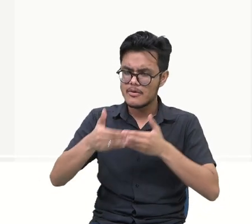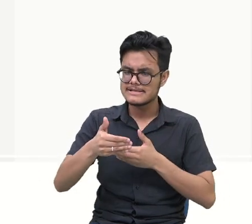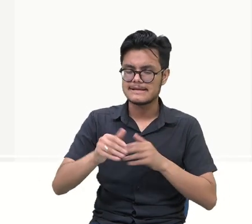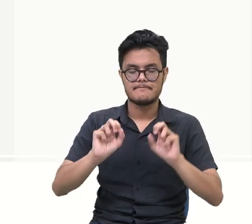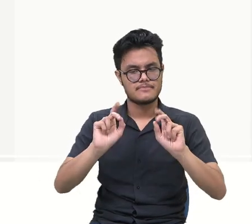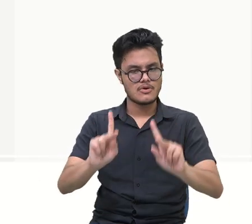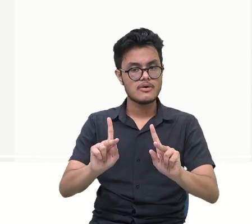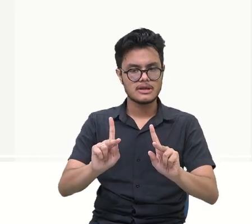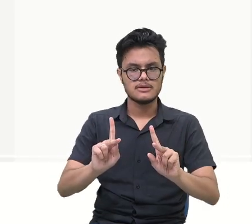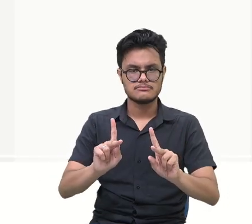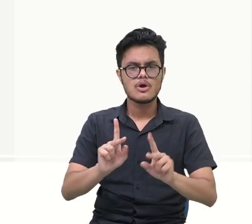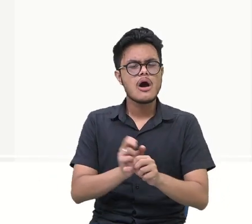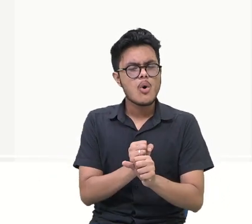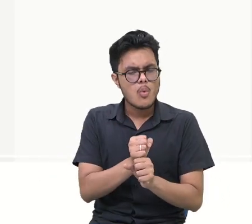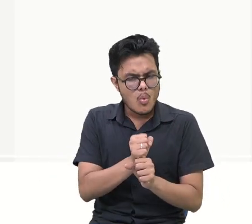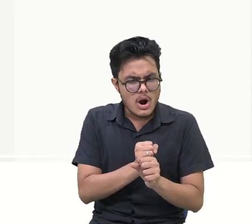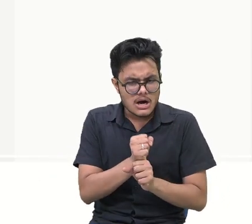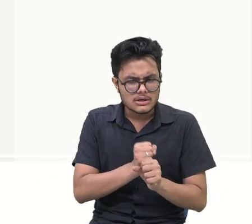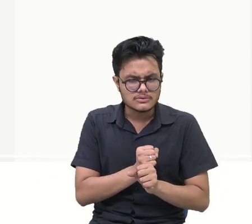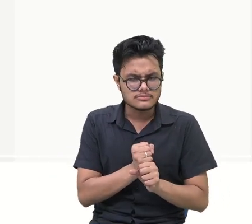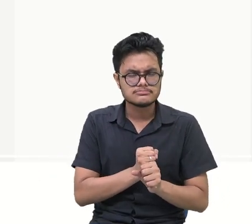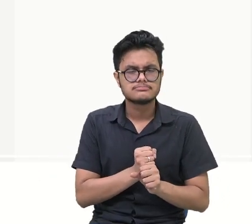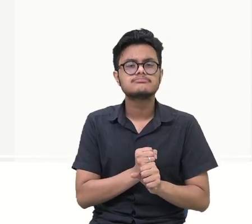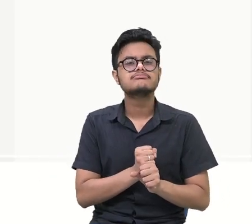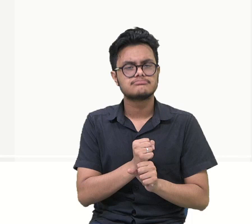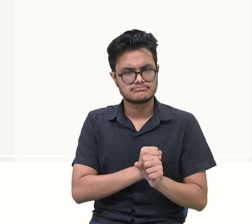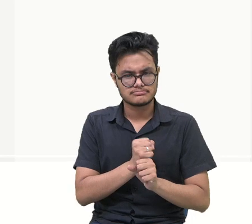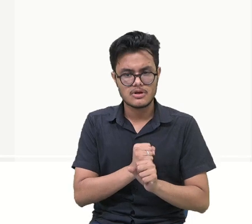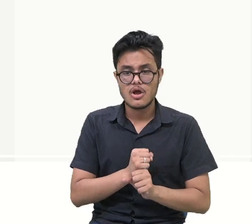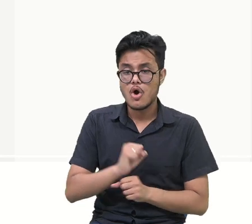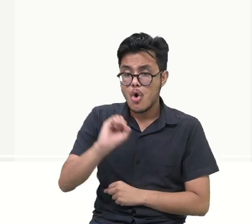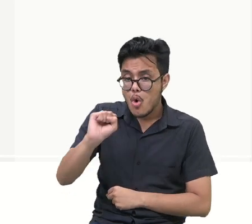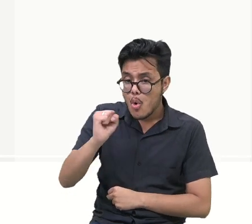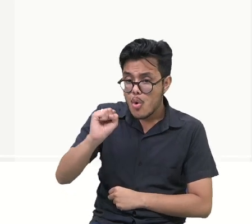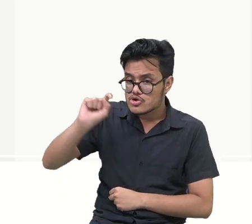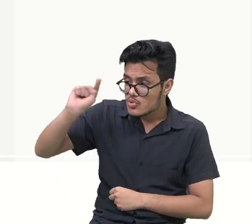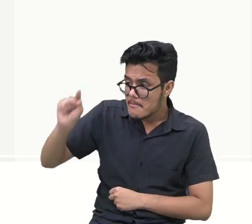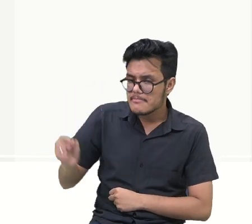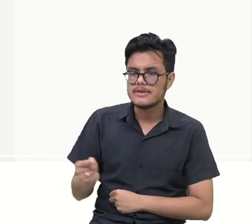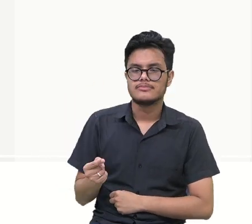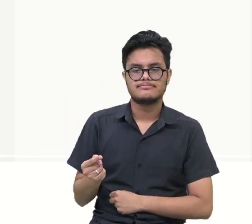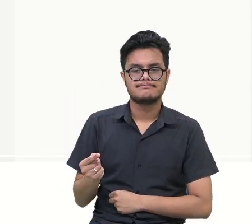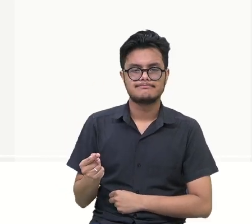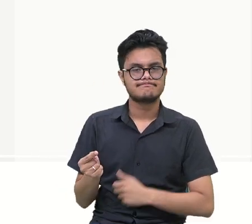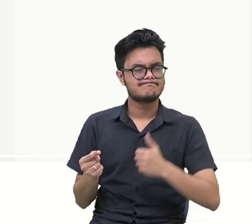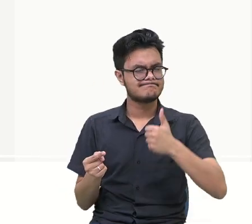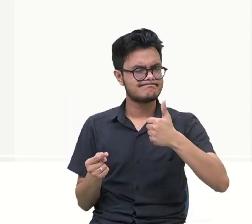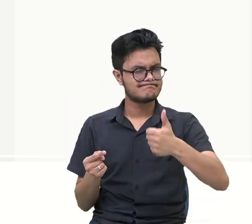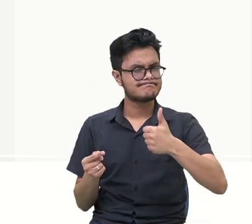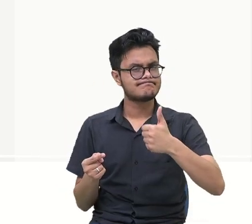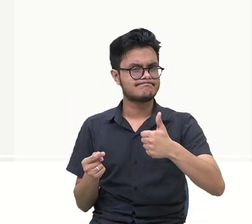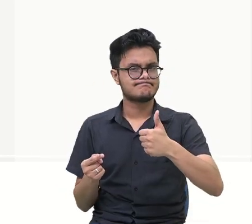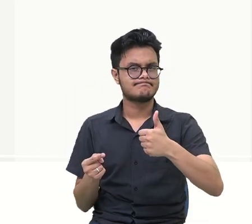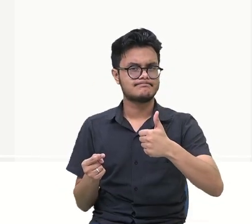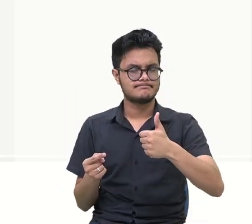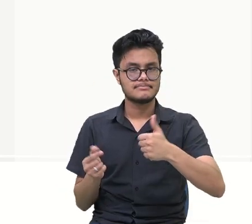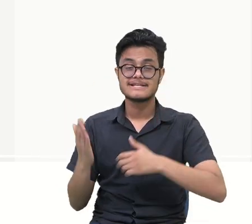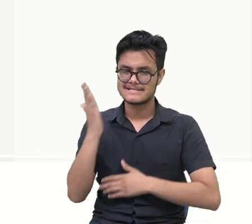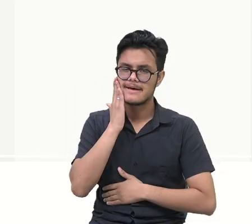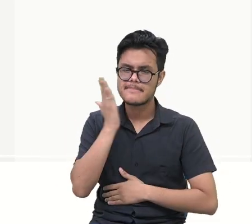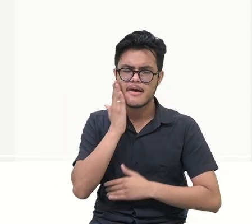disse que essa empresa fabrica 8.000 produtos começou fabricando lá 8.000 produtos,